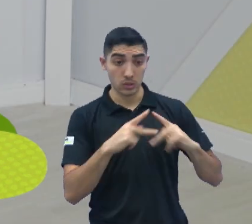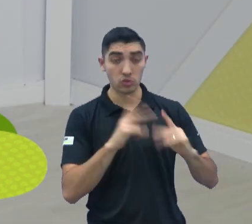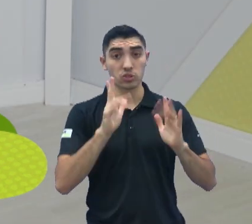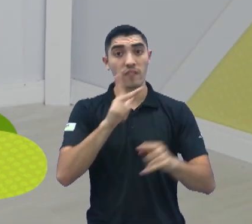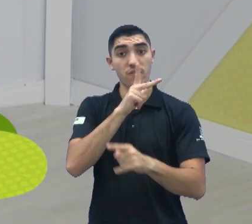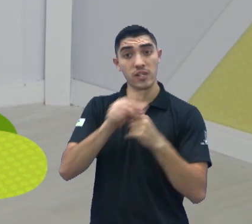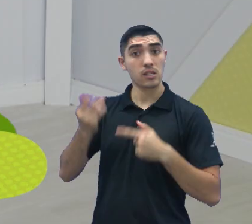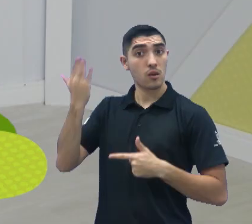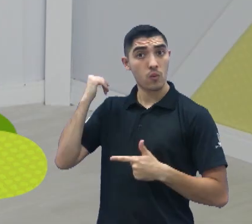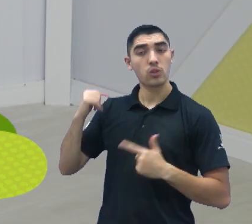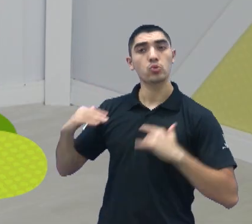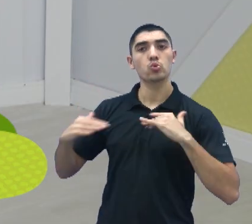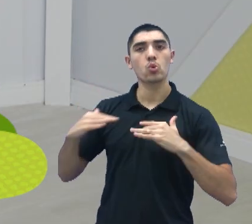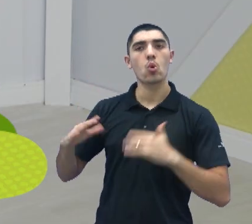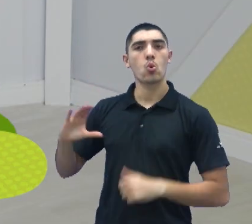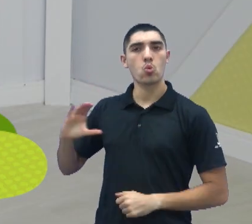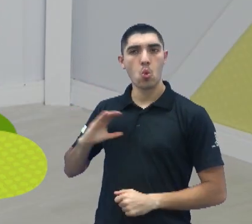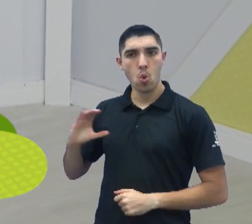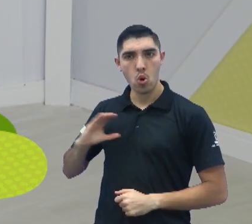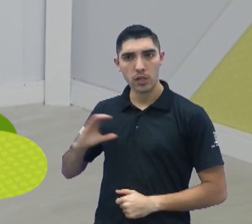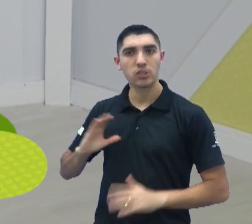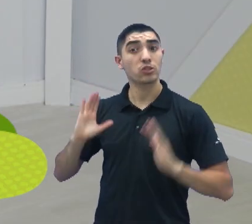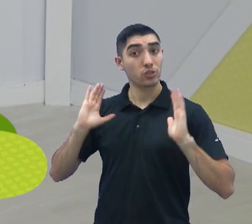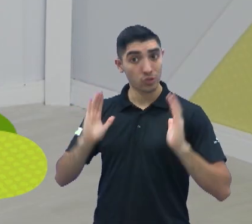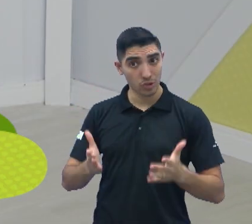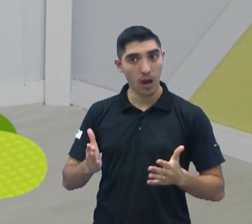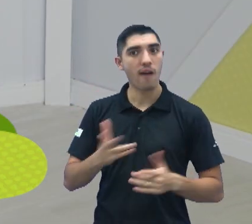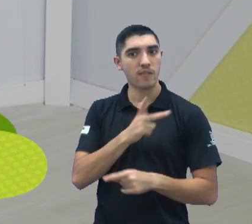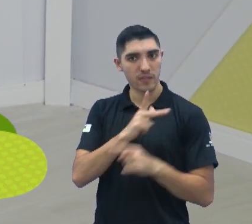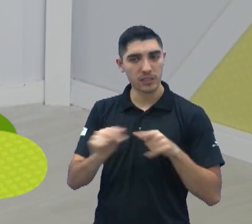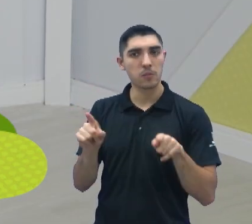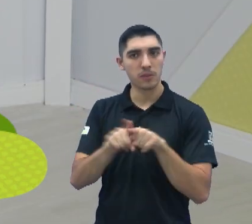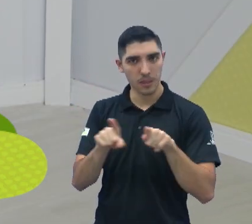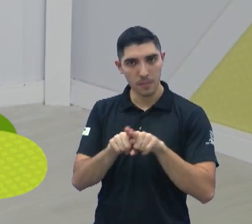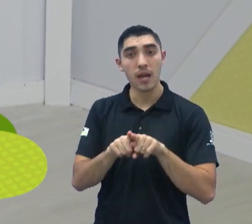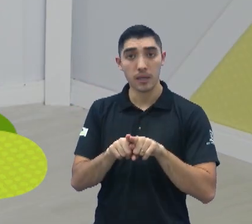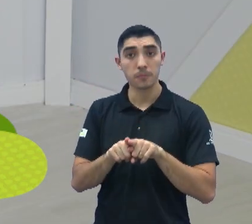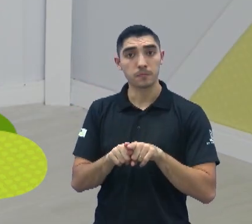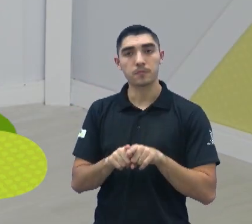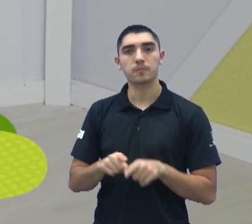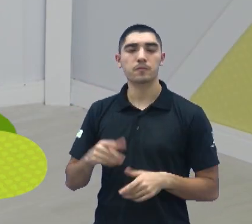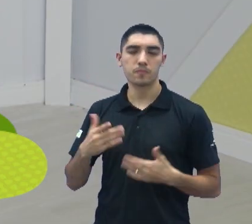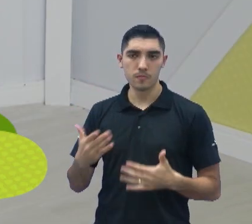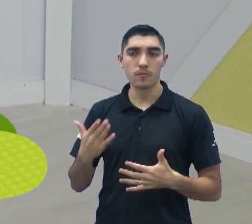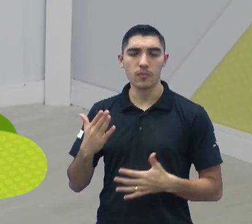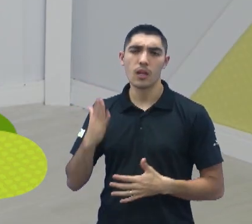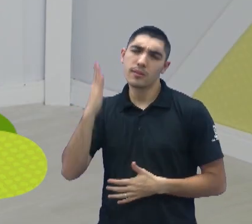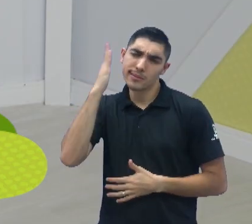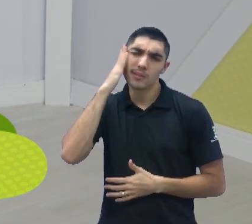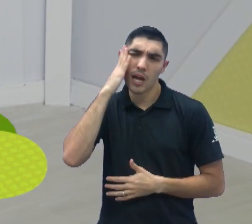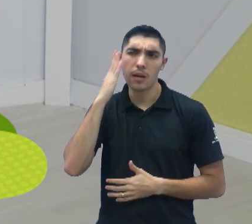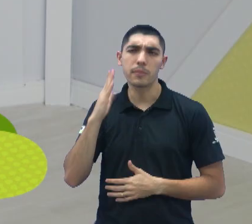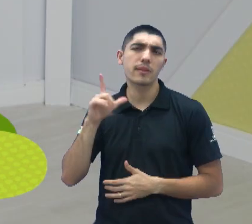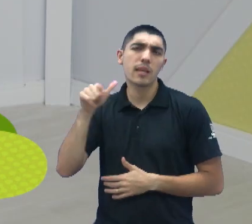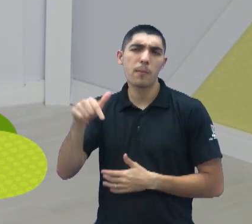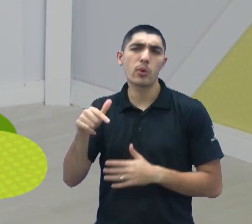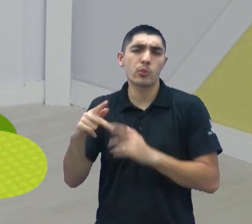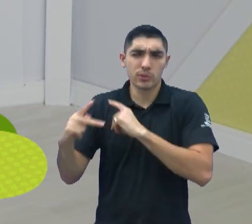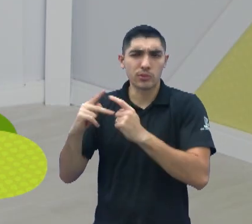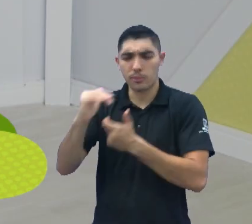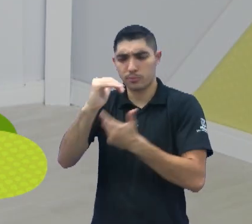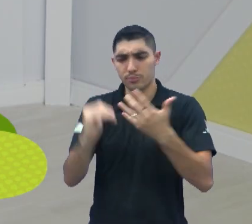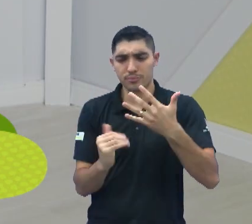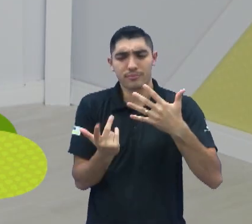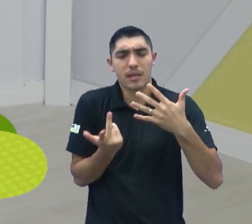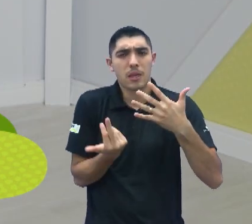última fase, na fase de classificação do Campeonato Paulista, que é bem verdade. Na prática não resolveu muita coisa, nem para o Corinthians